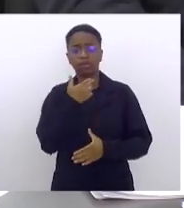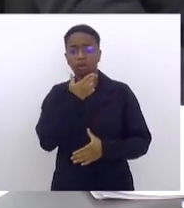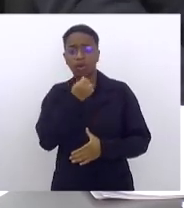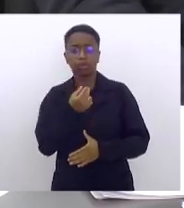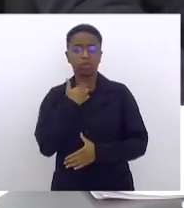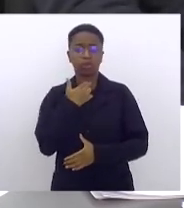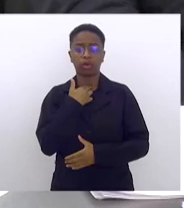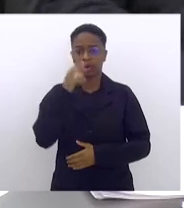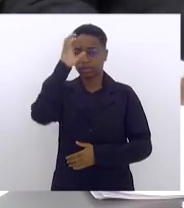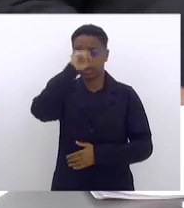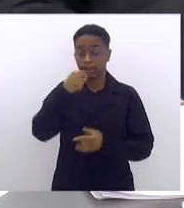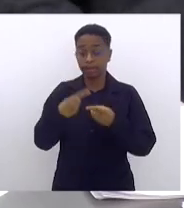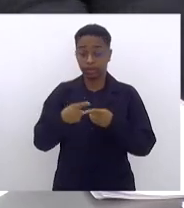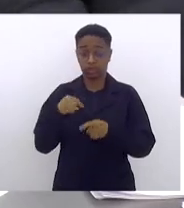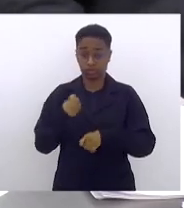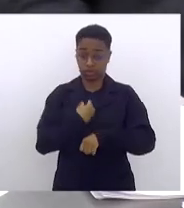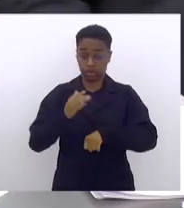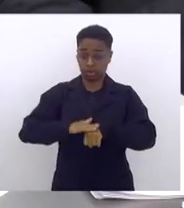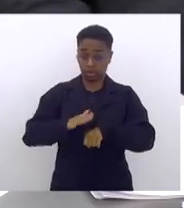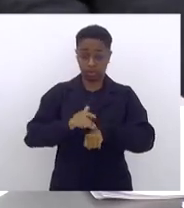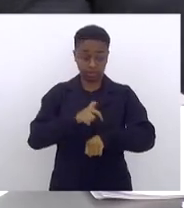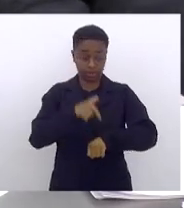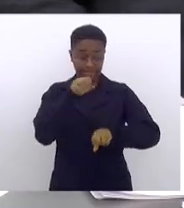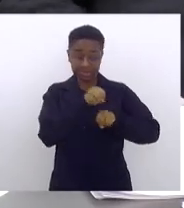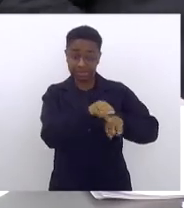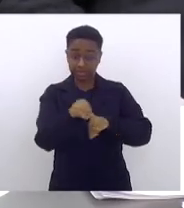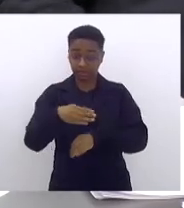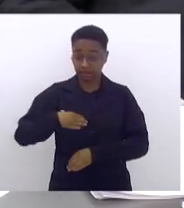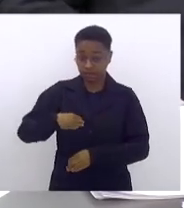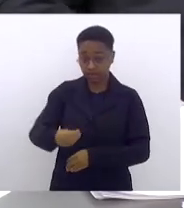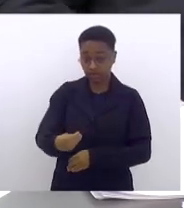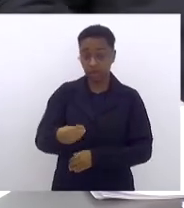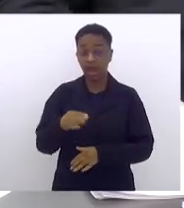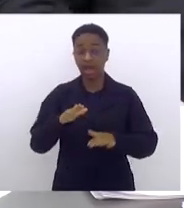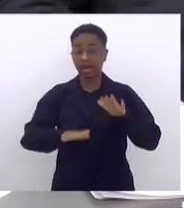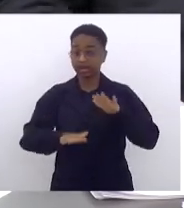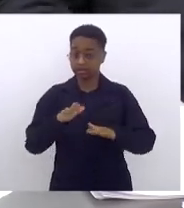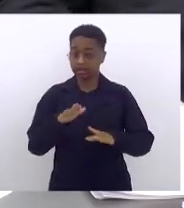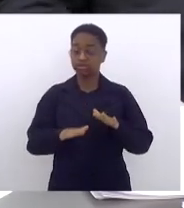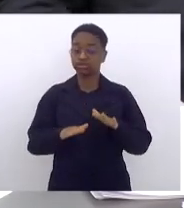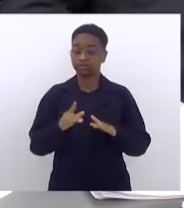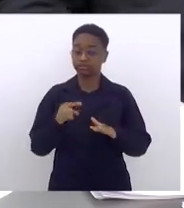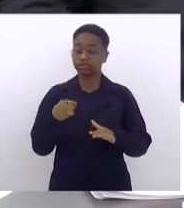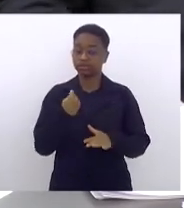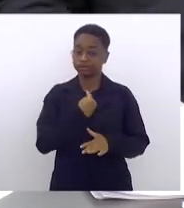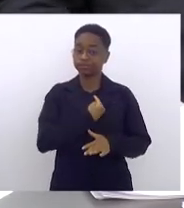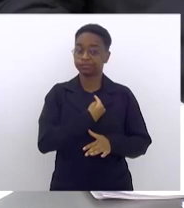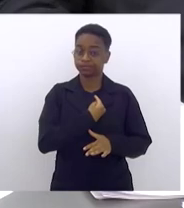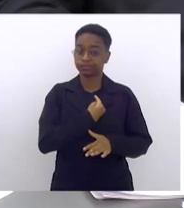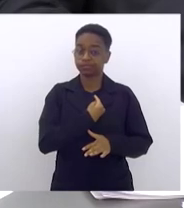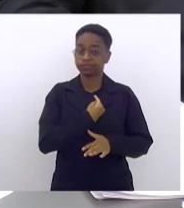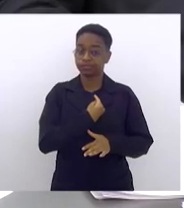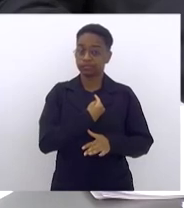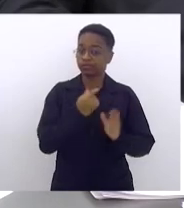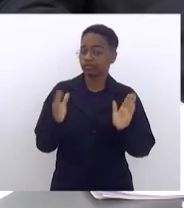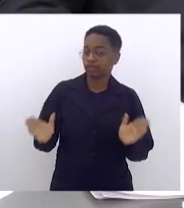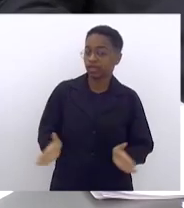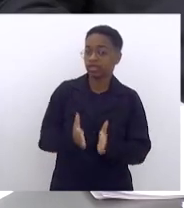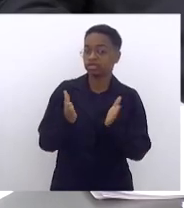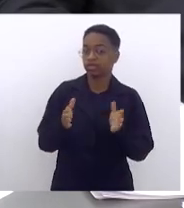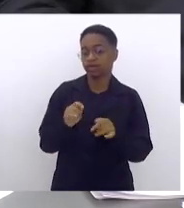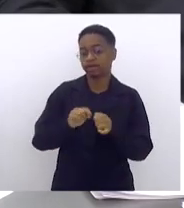nós mesmas, quando educamos os nossos filhos, muitas das vezes, né, levamos e os induzimos a